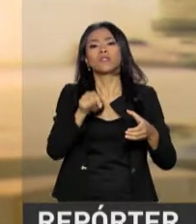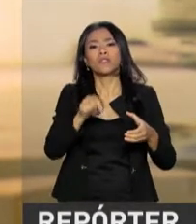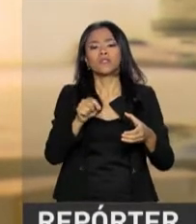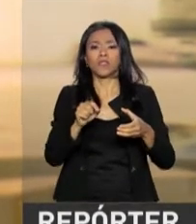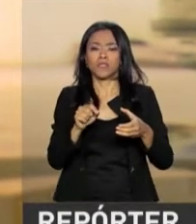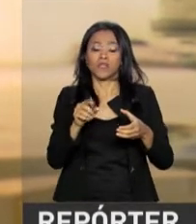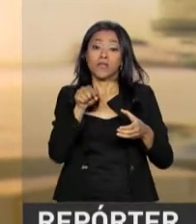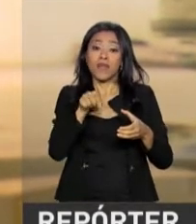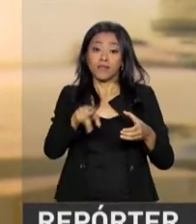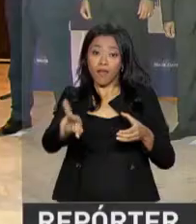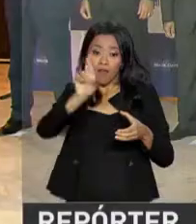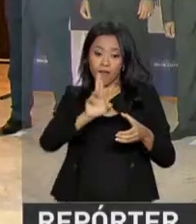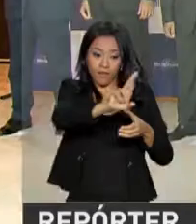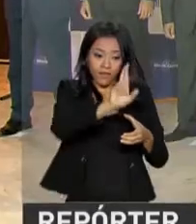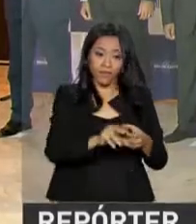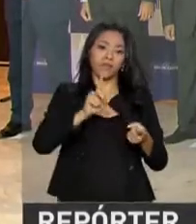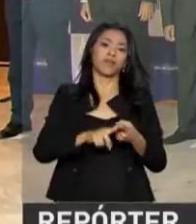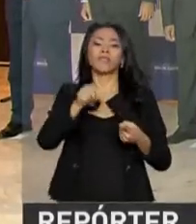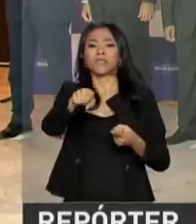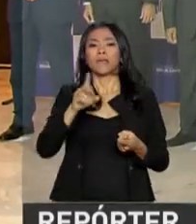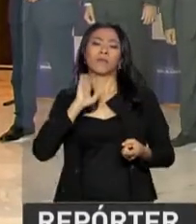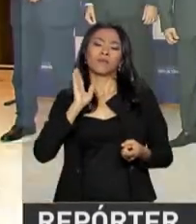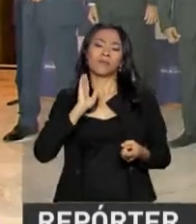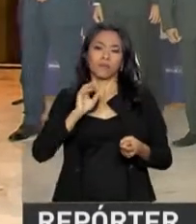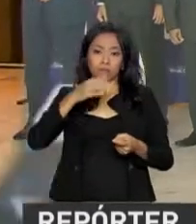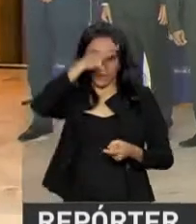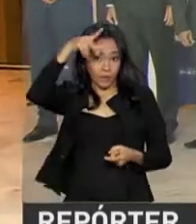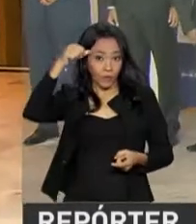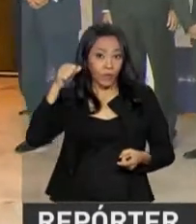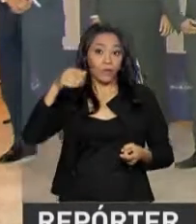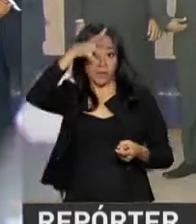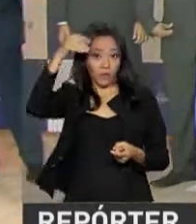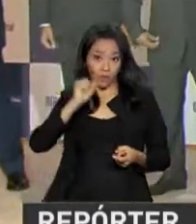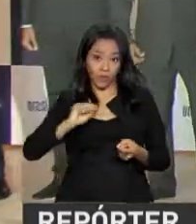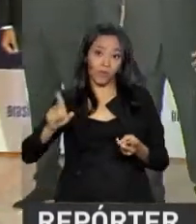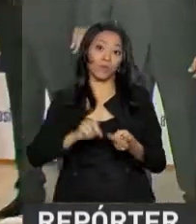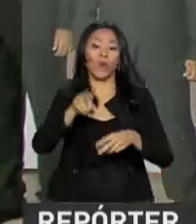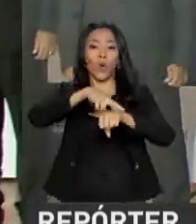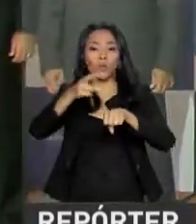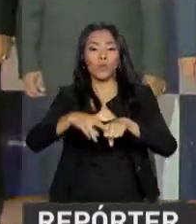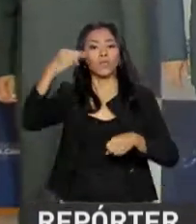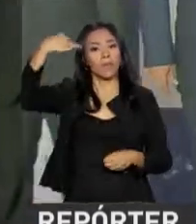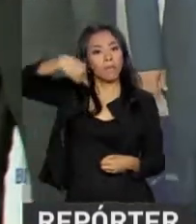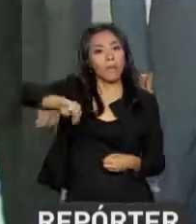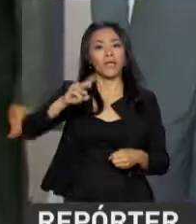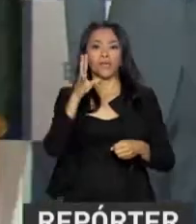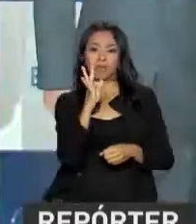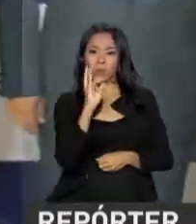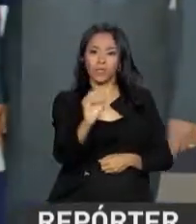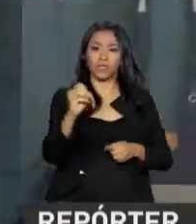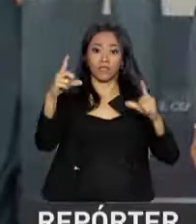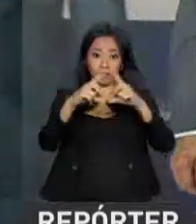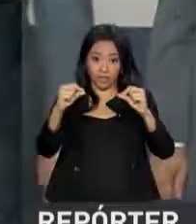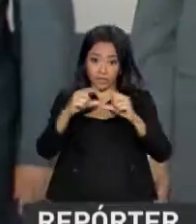Os representantes dos governos de Mato Grosso, Goiás, Mato Grosso do Sul, Rondônia, Maranhão, Tocantins, além do Distrito